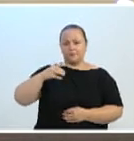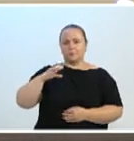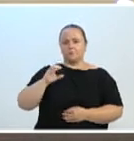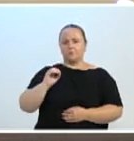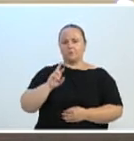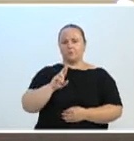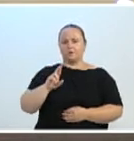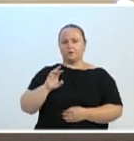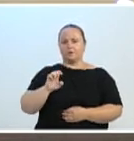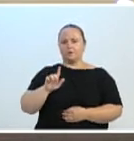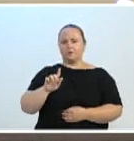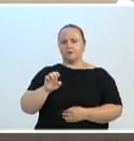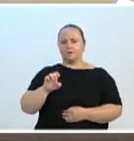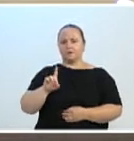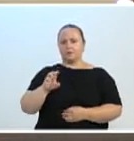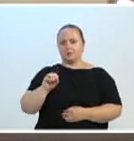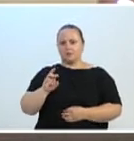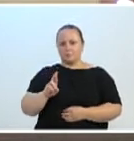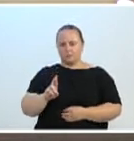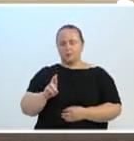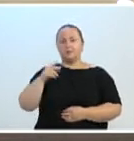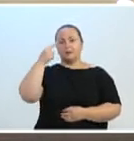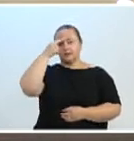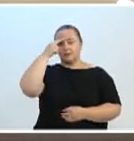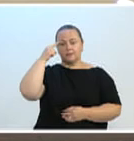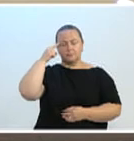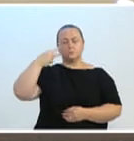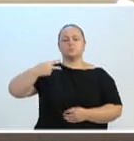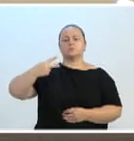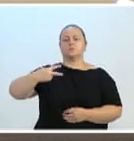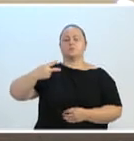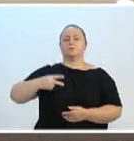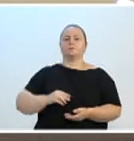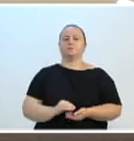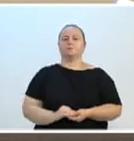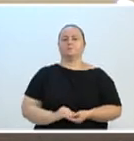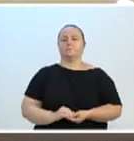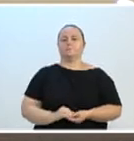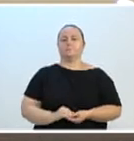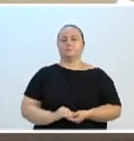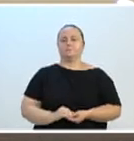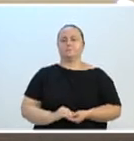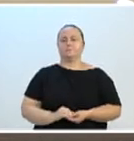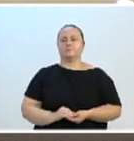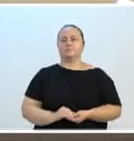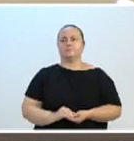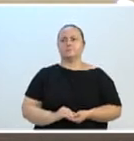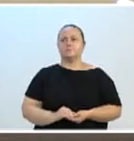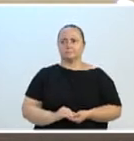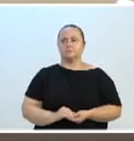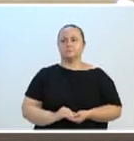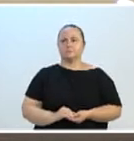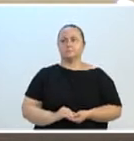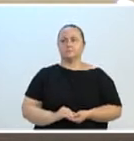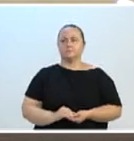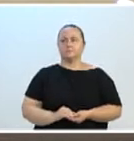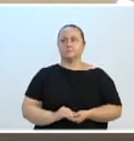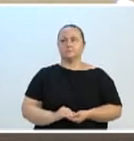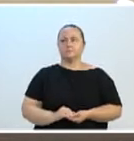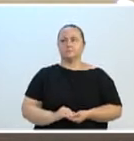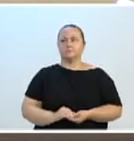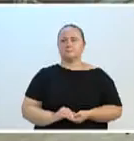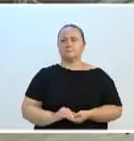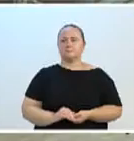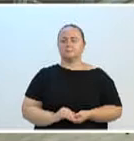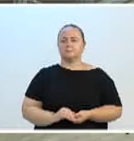o senhor e vereador Ailton de Souza, corregedor substituto.